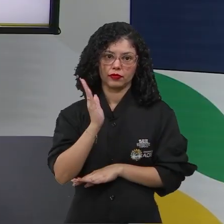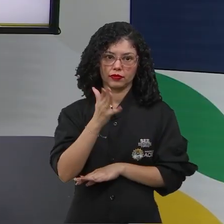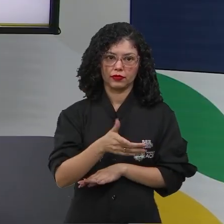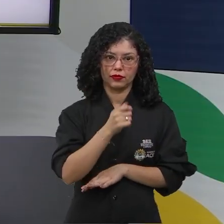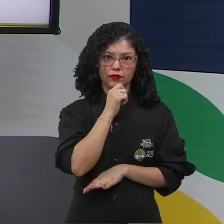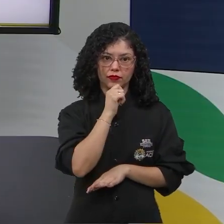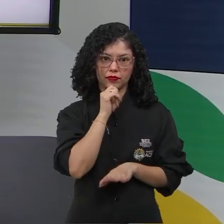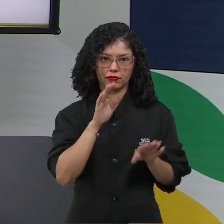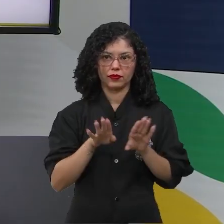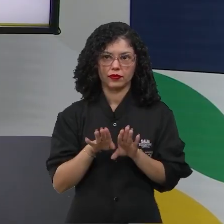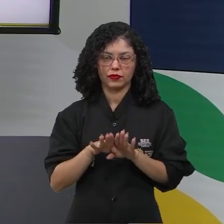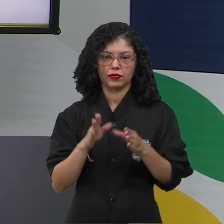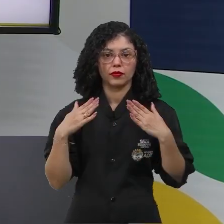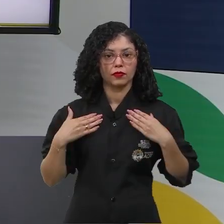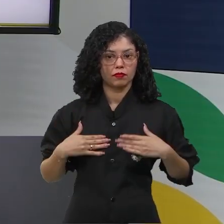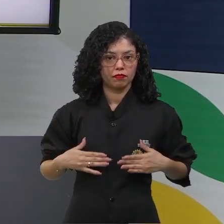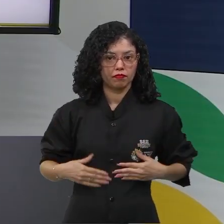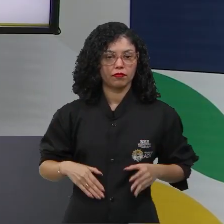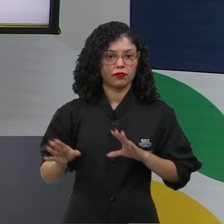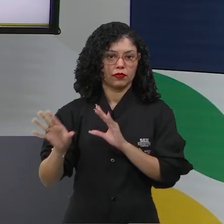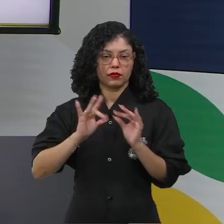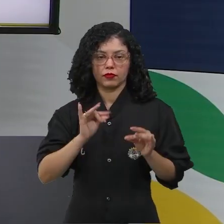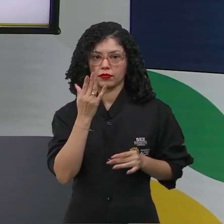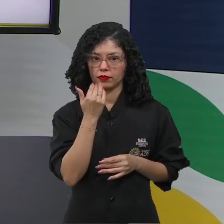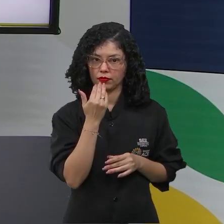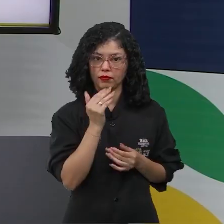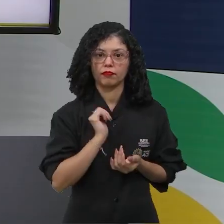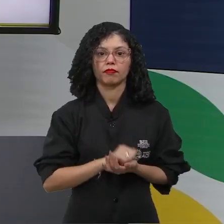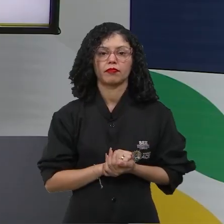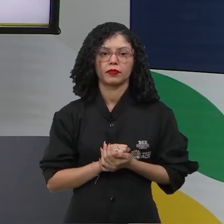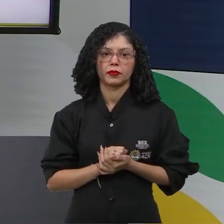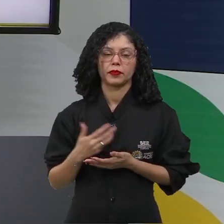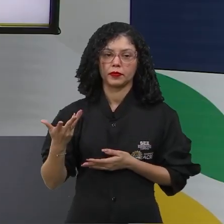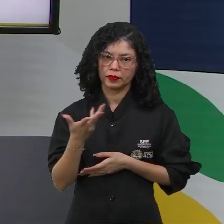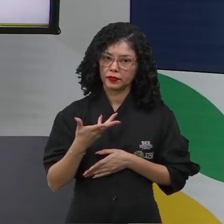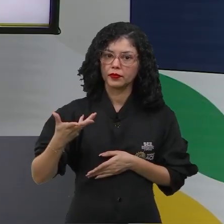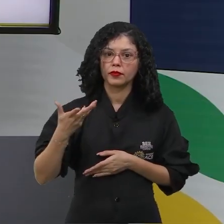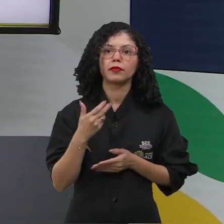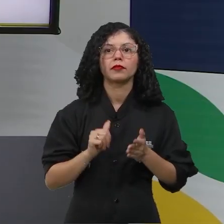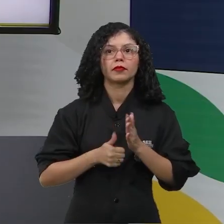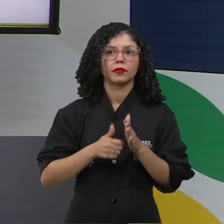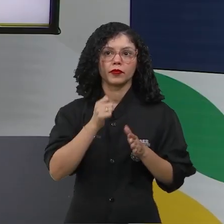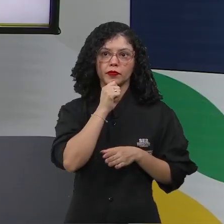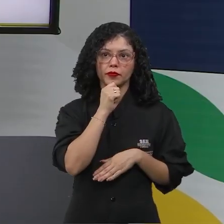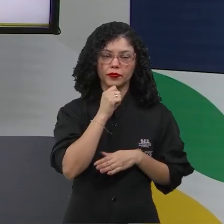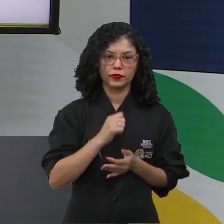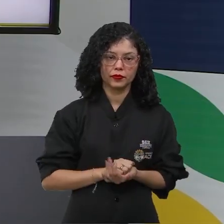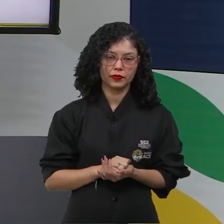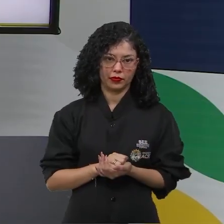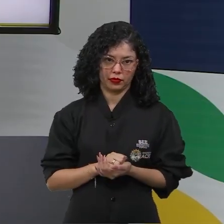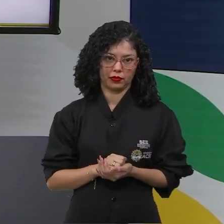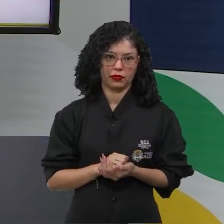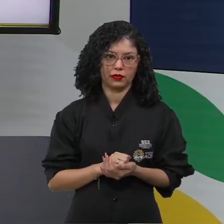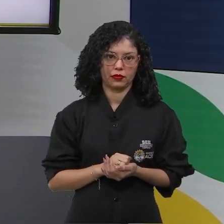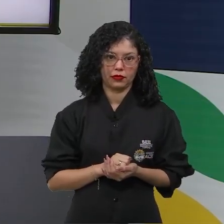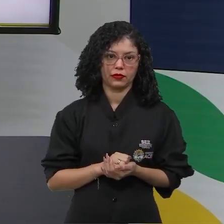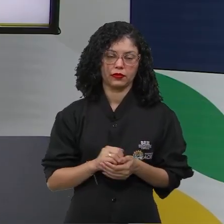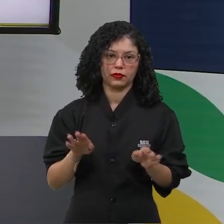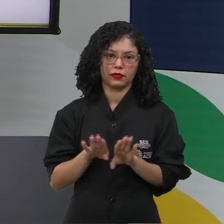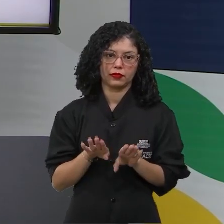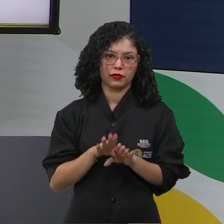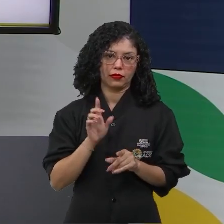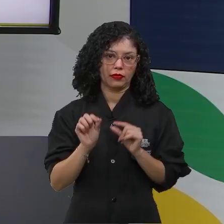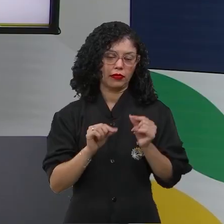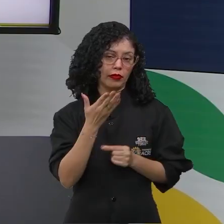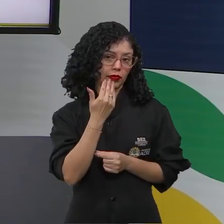direcionando o seu comportamento através da alimentação. É basicamente a sua identidade sendo impressa da forma com